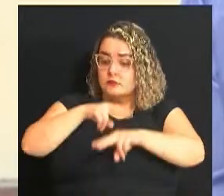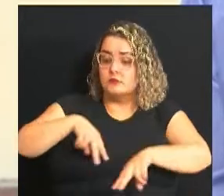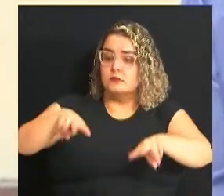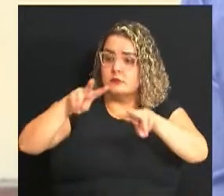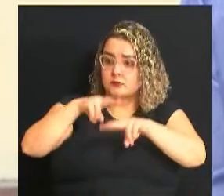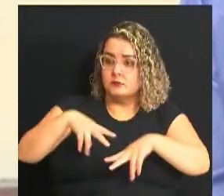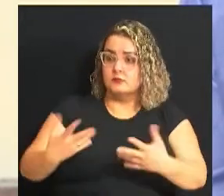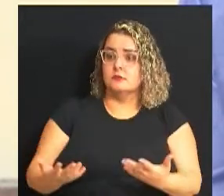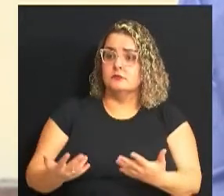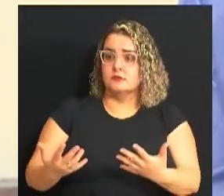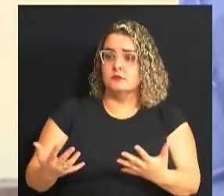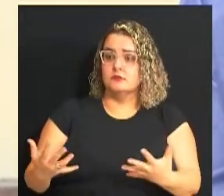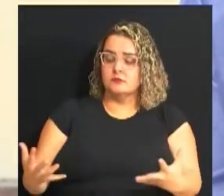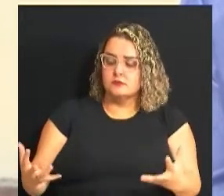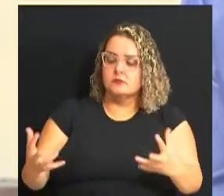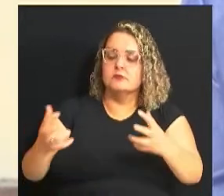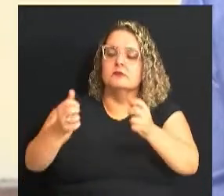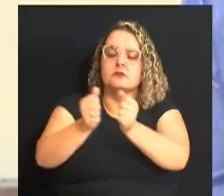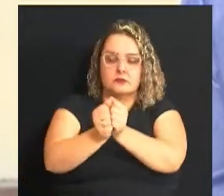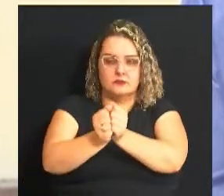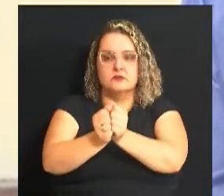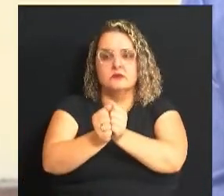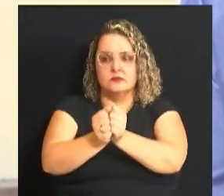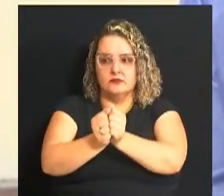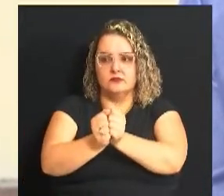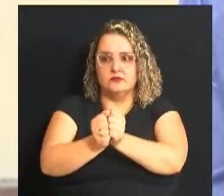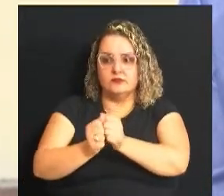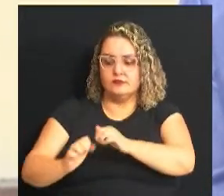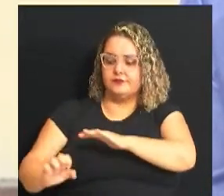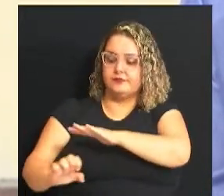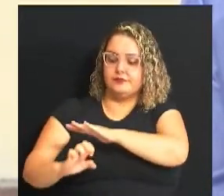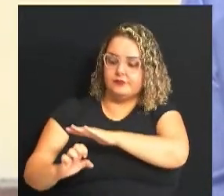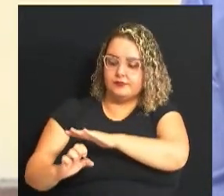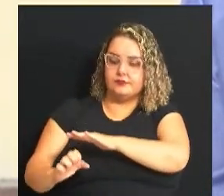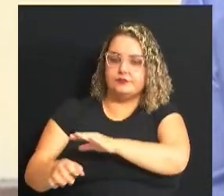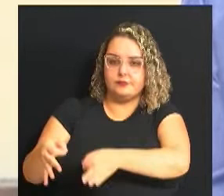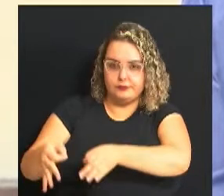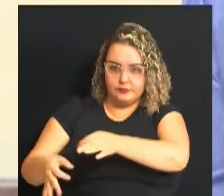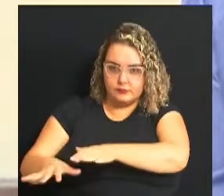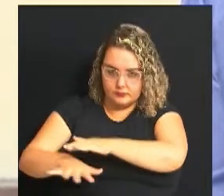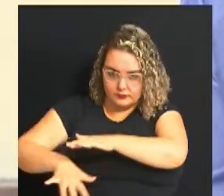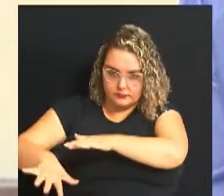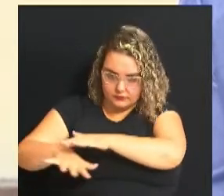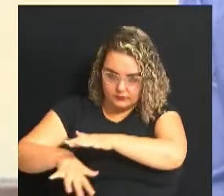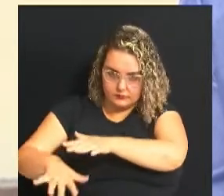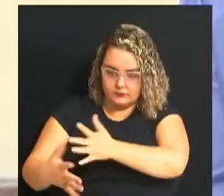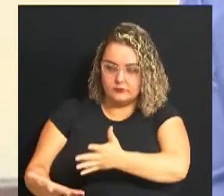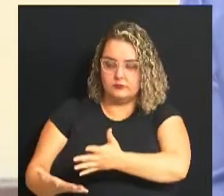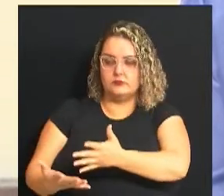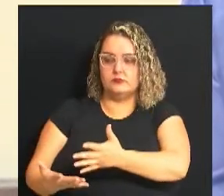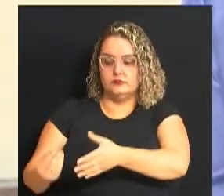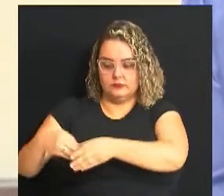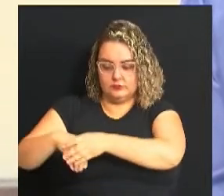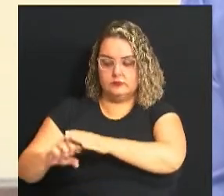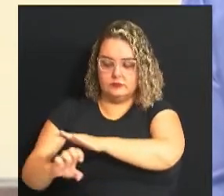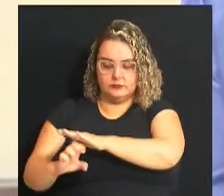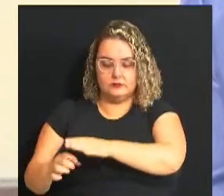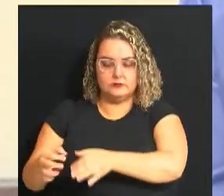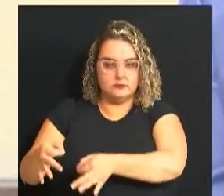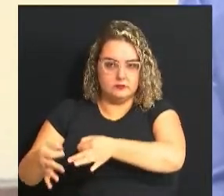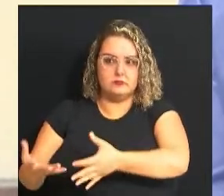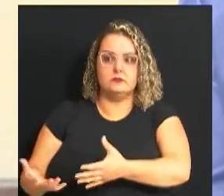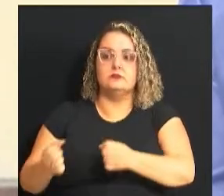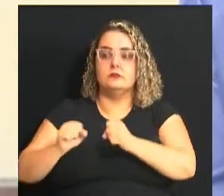aparelhar a empresa de instrumento jurídico que possa também participar desse